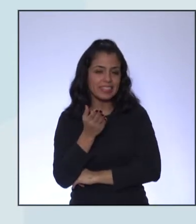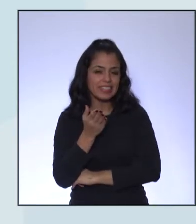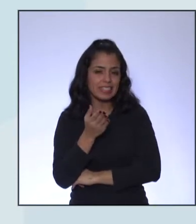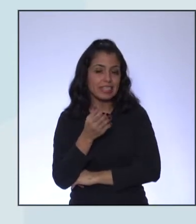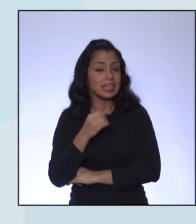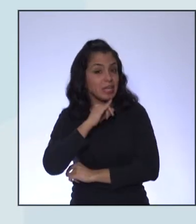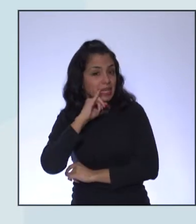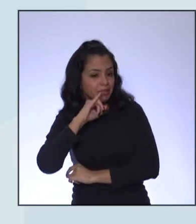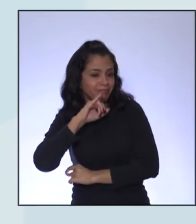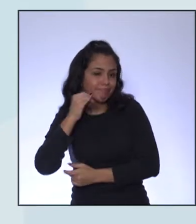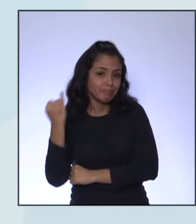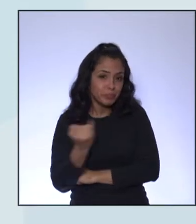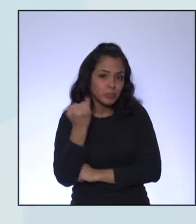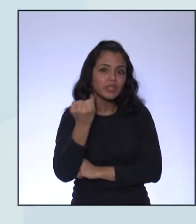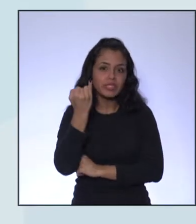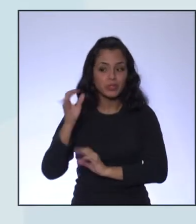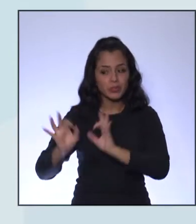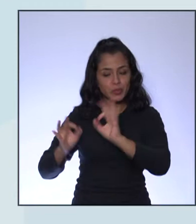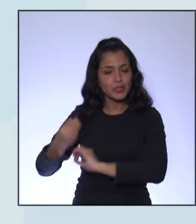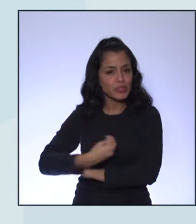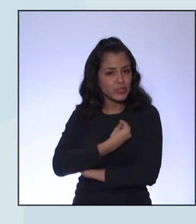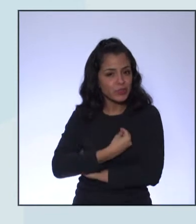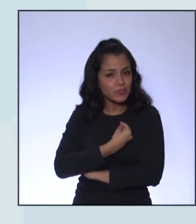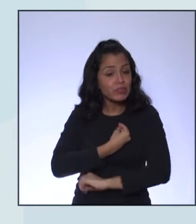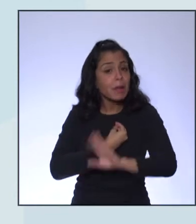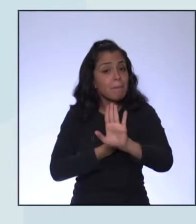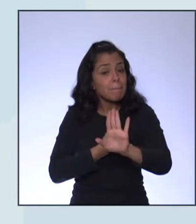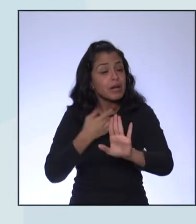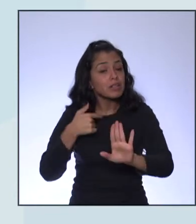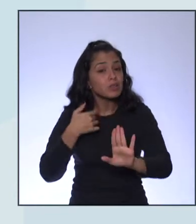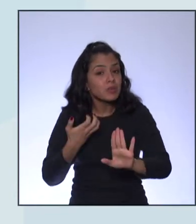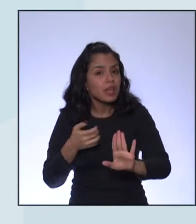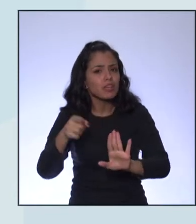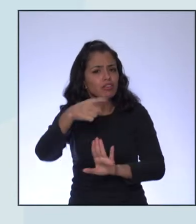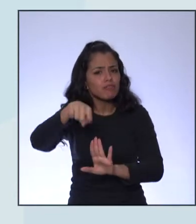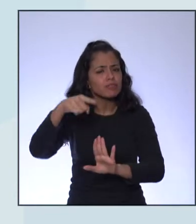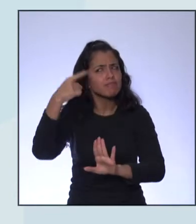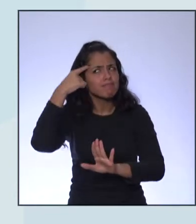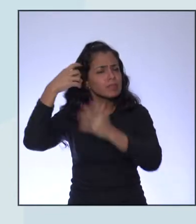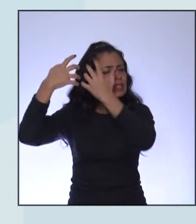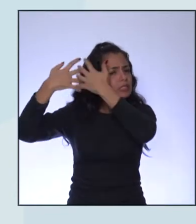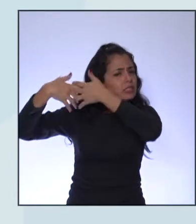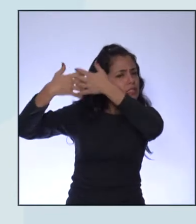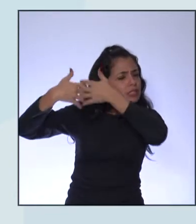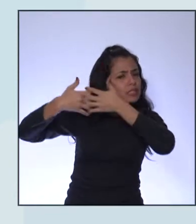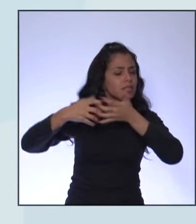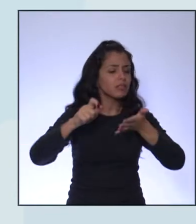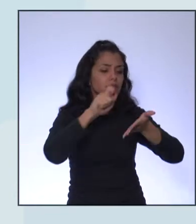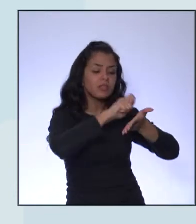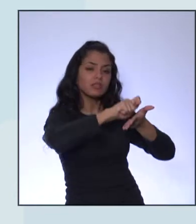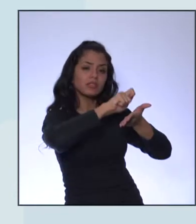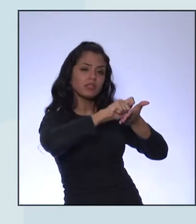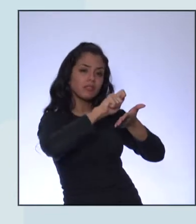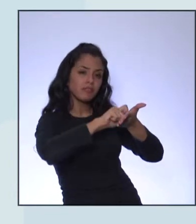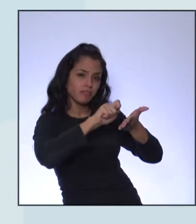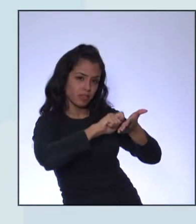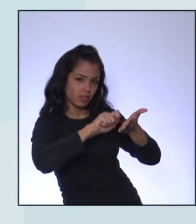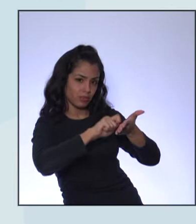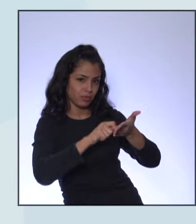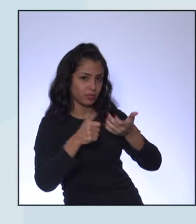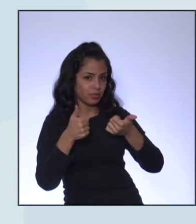ensino fundamental, mas eu gostaria que vocês fizessem essa reflexão, pensassem e escrevessem no